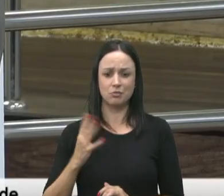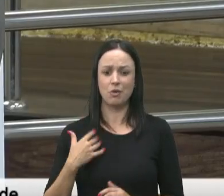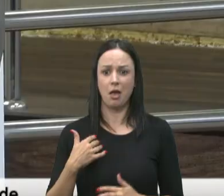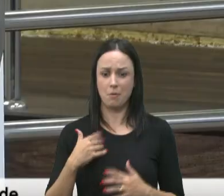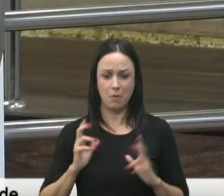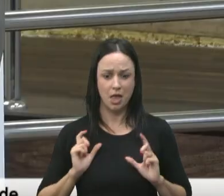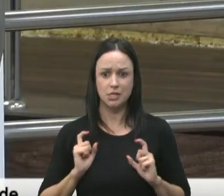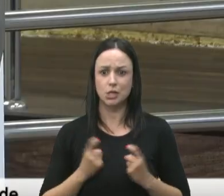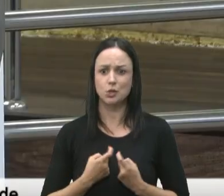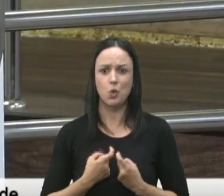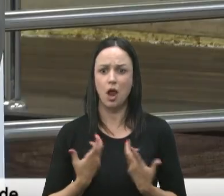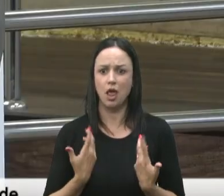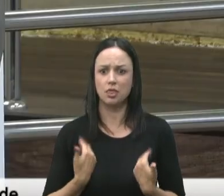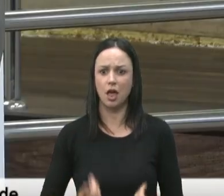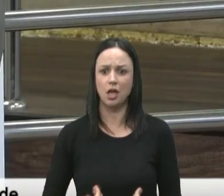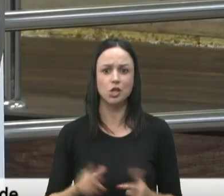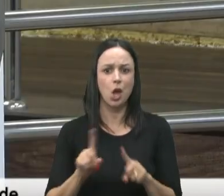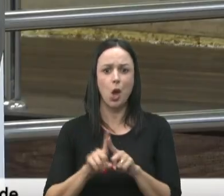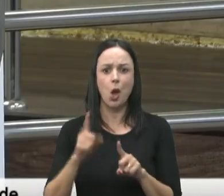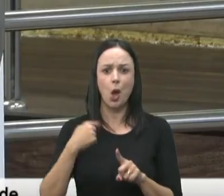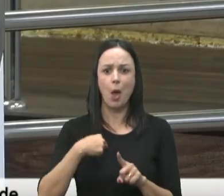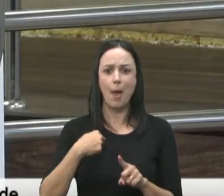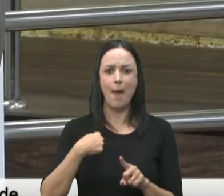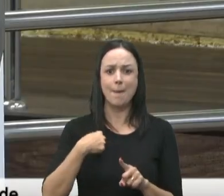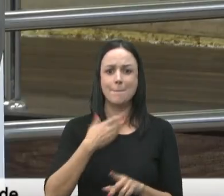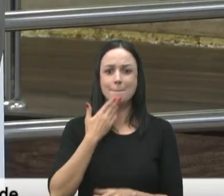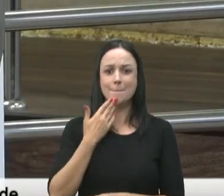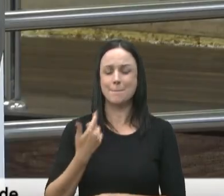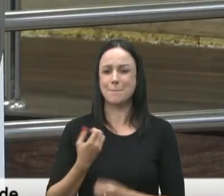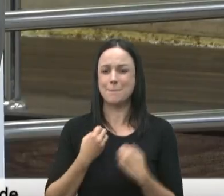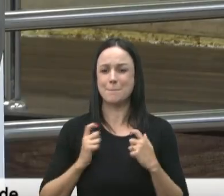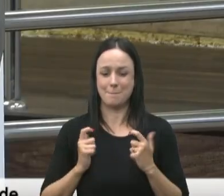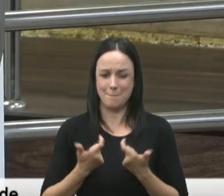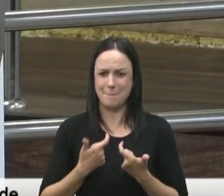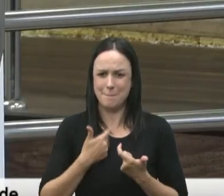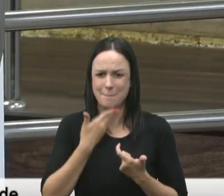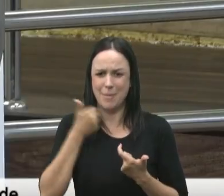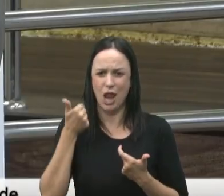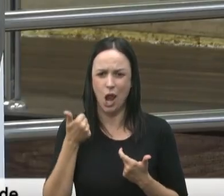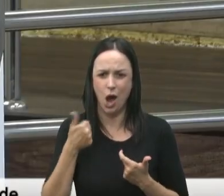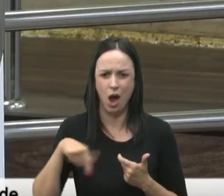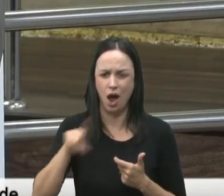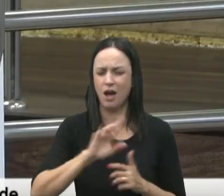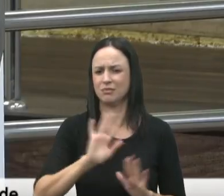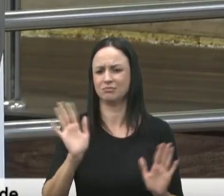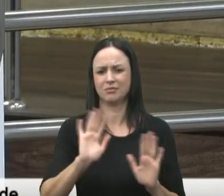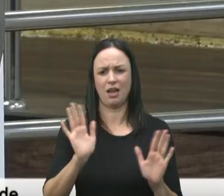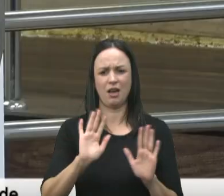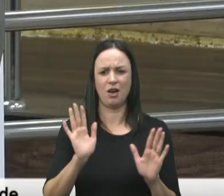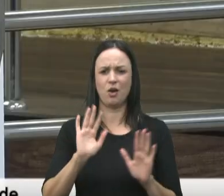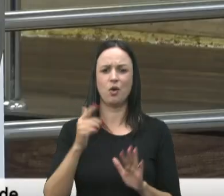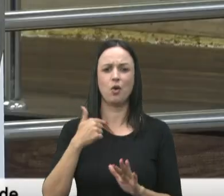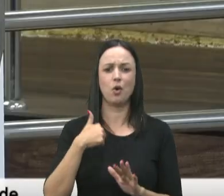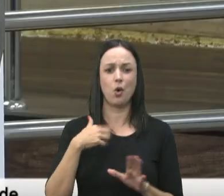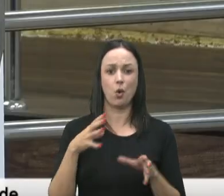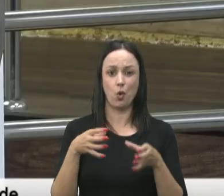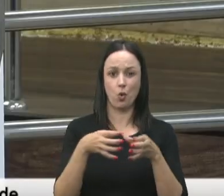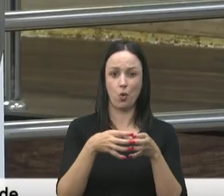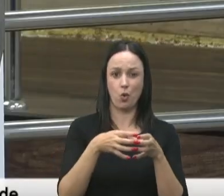central. Não porque isso me torna melhor do que ninguém, mas porque eu acho que é muito importante, quando nós fazemos parte de um grupo